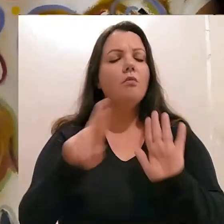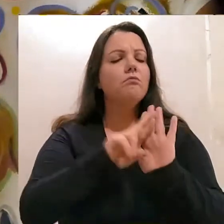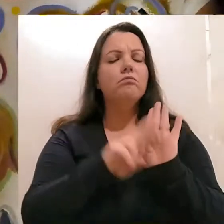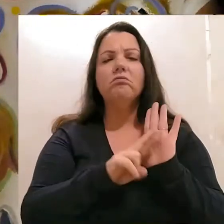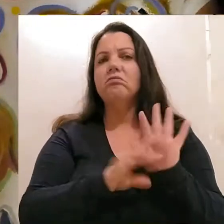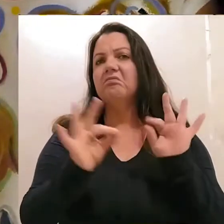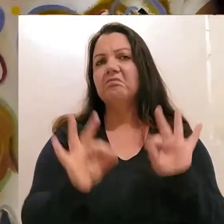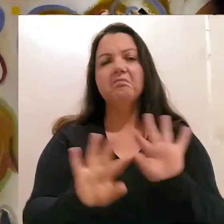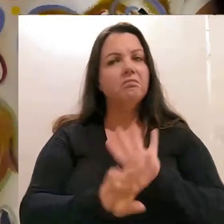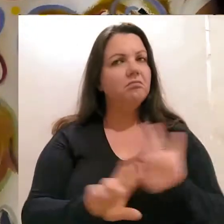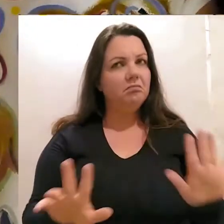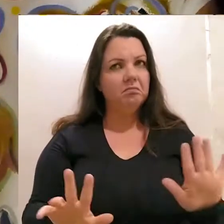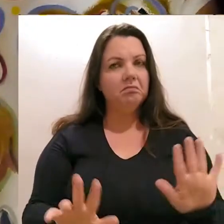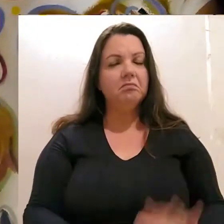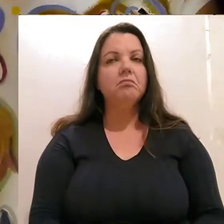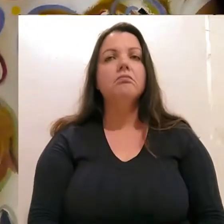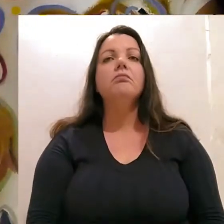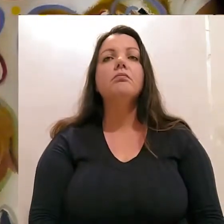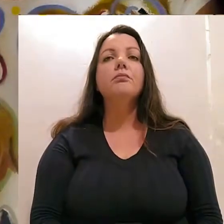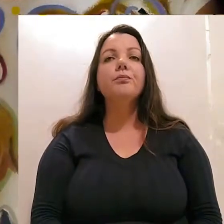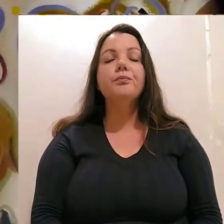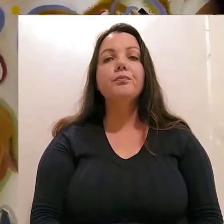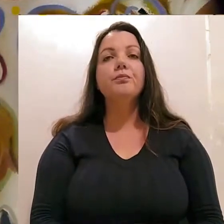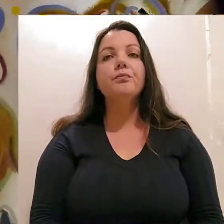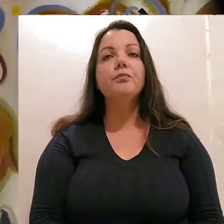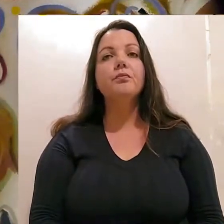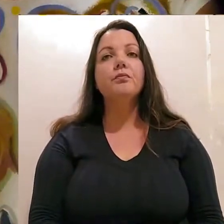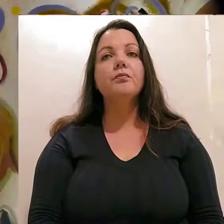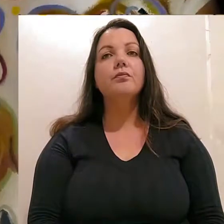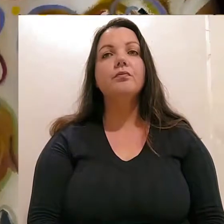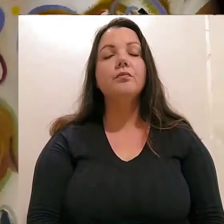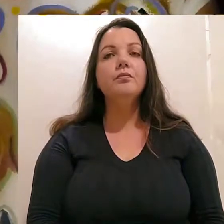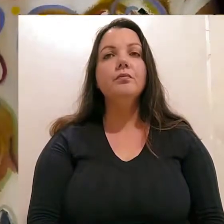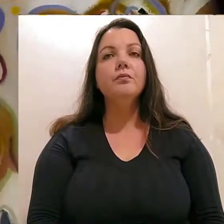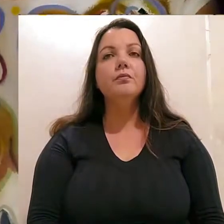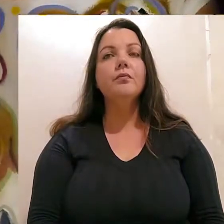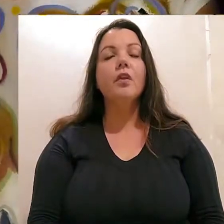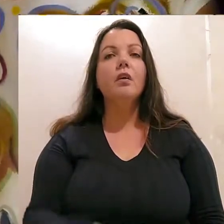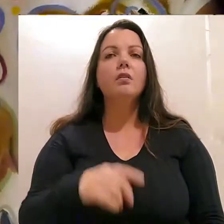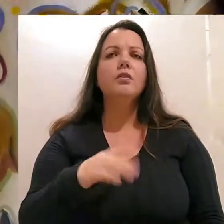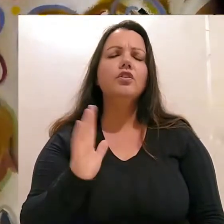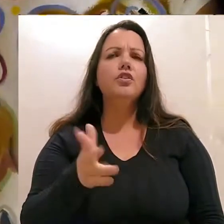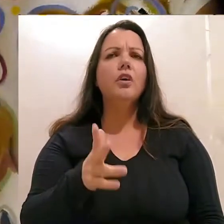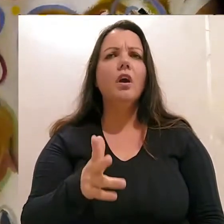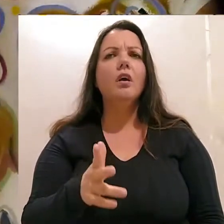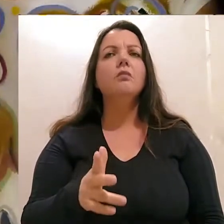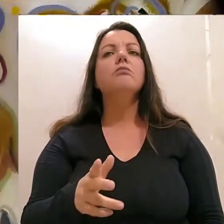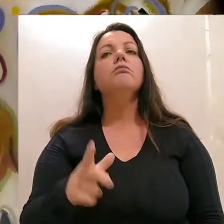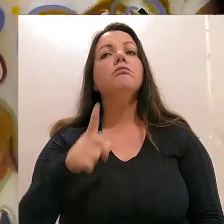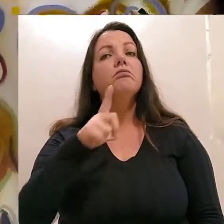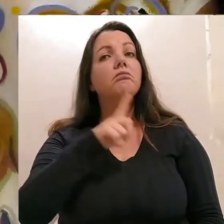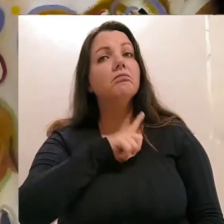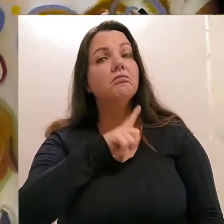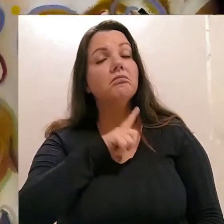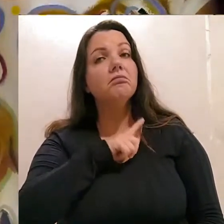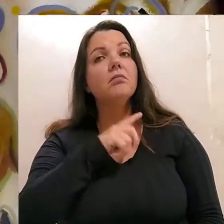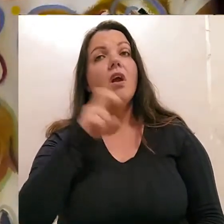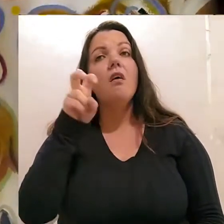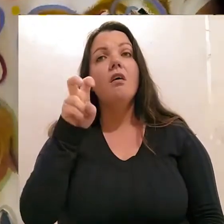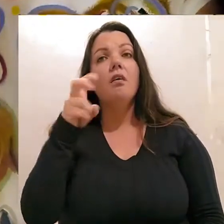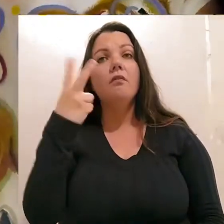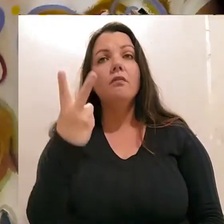regras a tem folias nem eu já ouvi falar de uma Folia com 25 rodas né